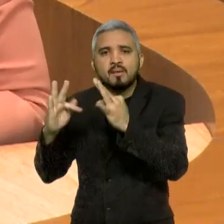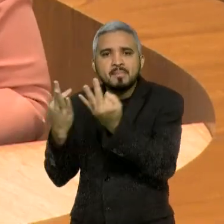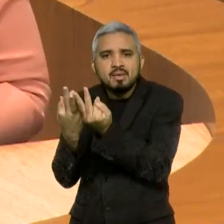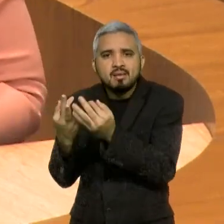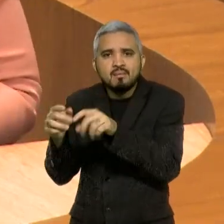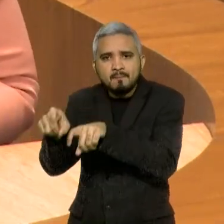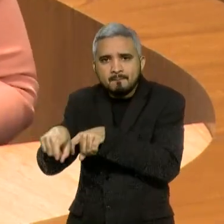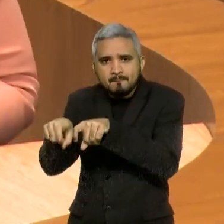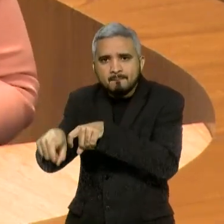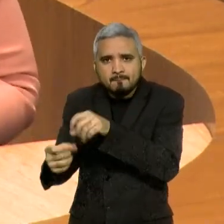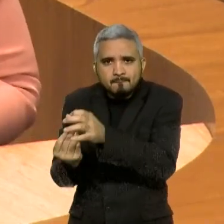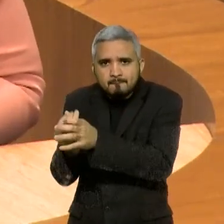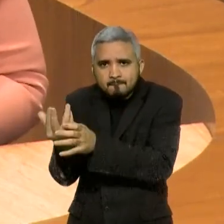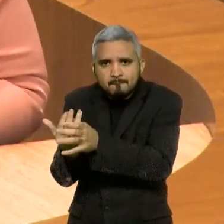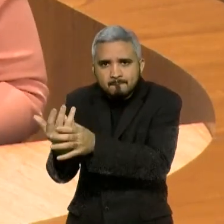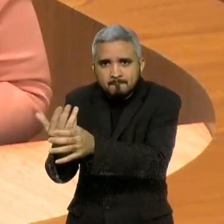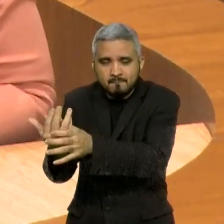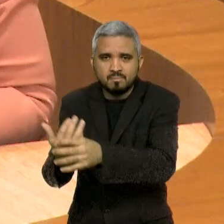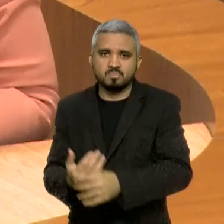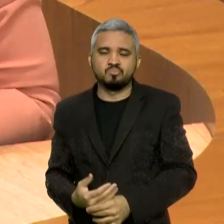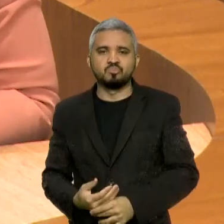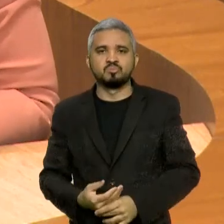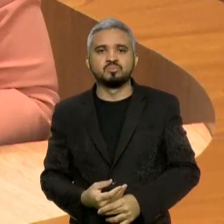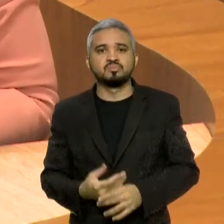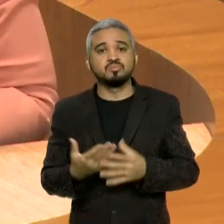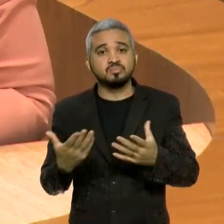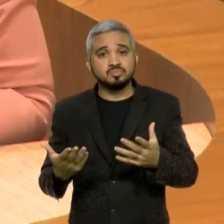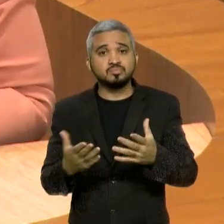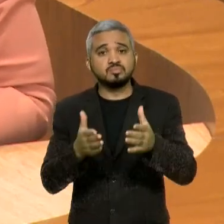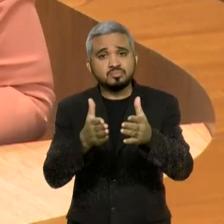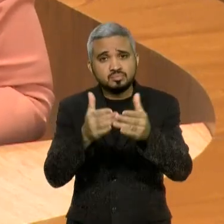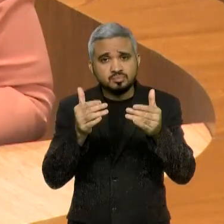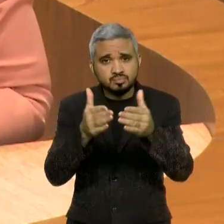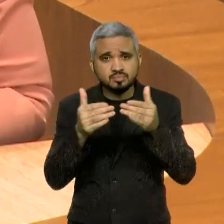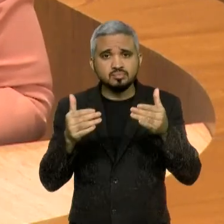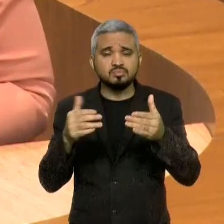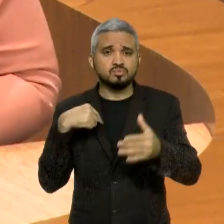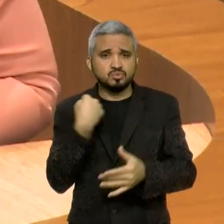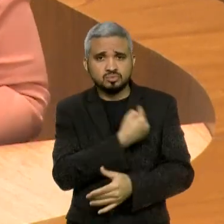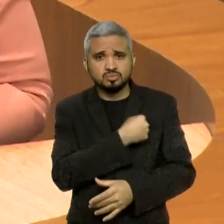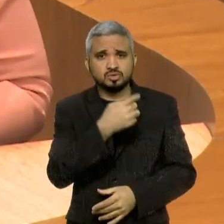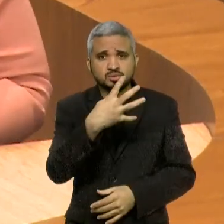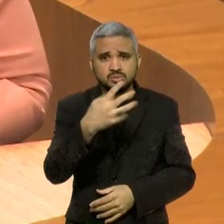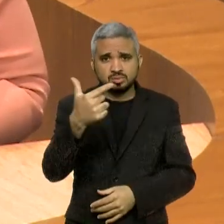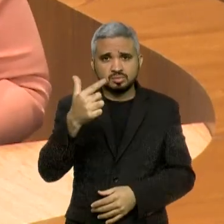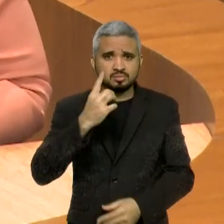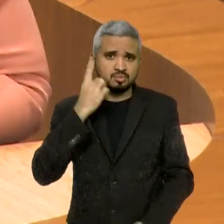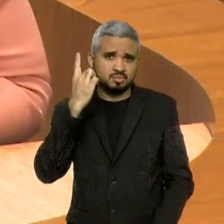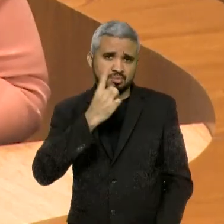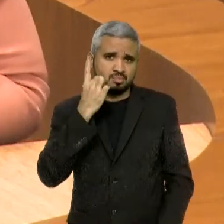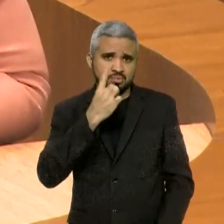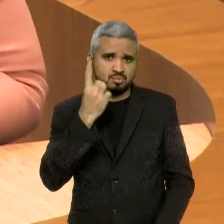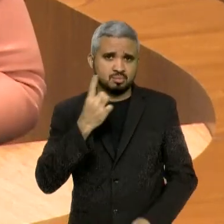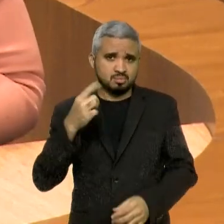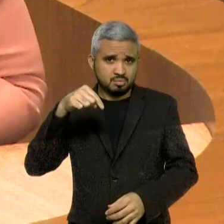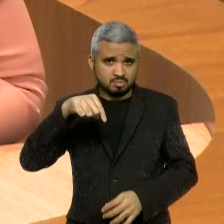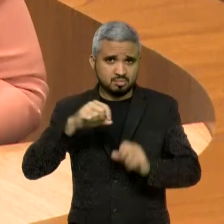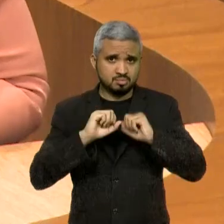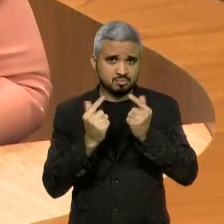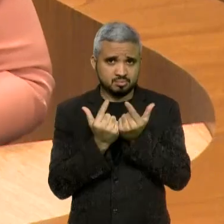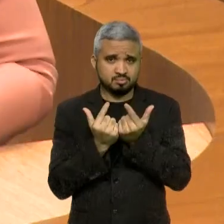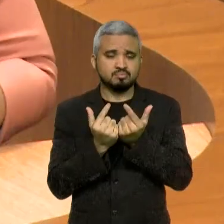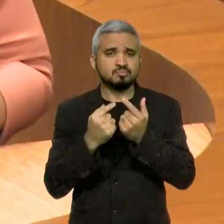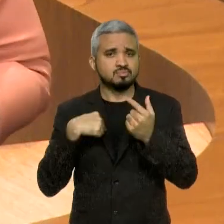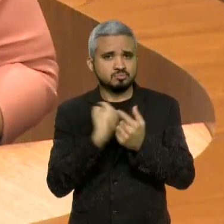deputados dessa casa estejamos juntos porque um estado com tantas riquezas com todos os